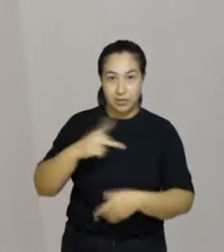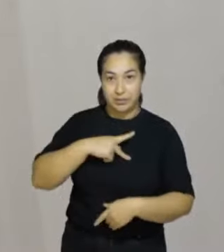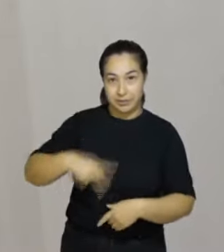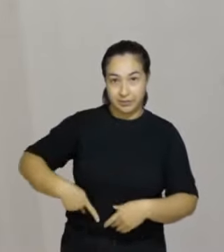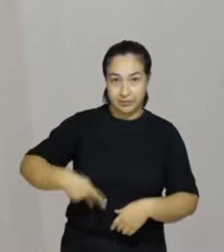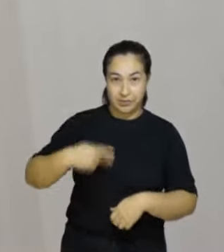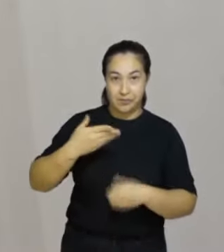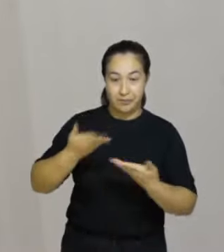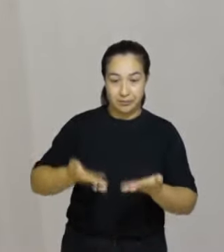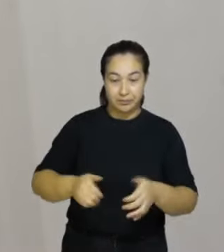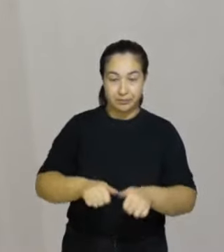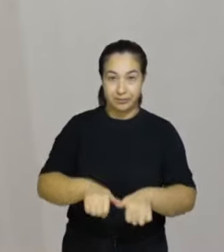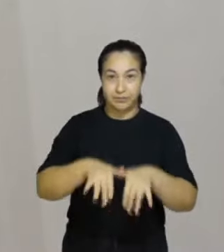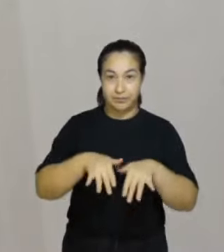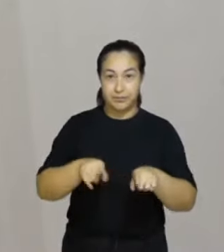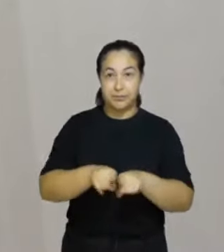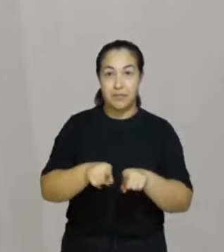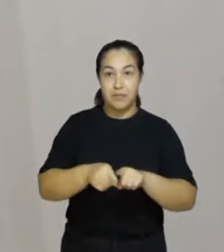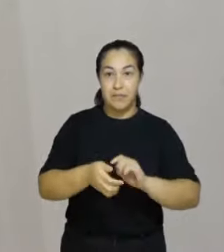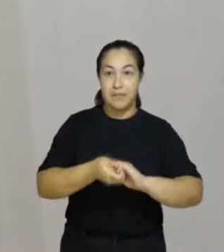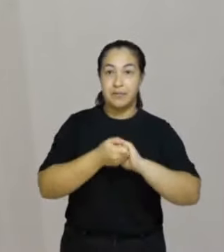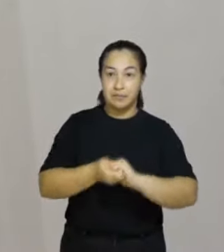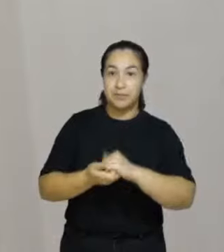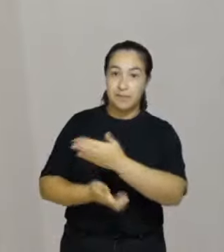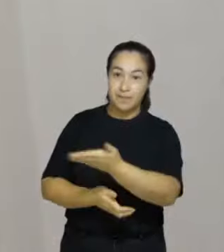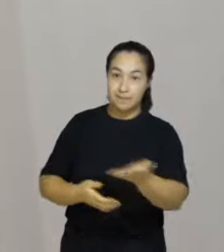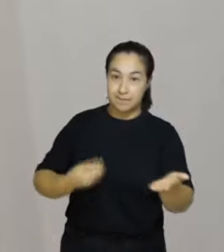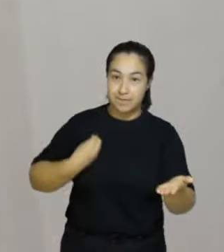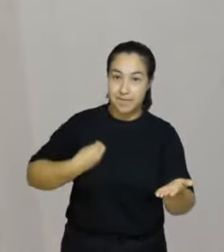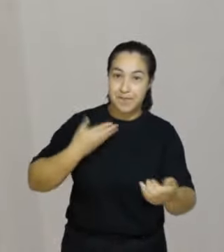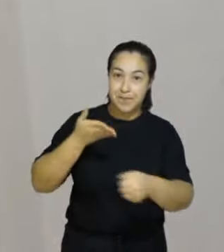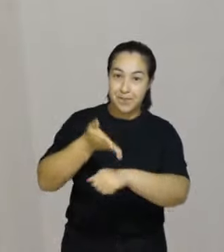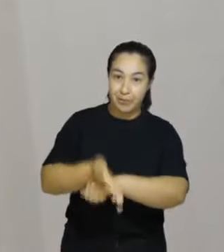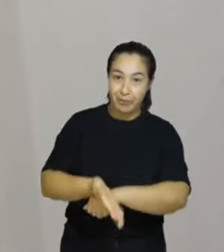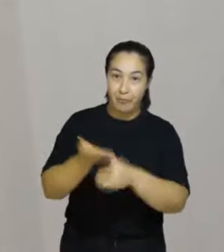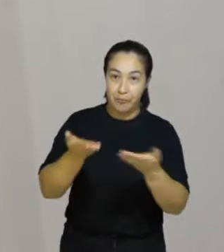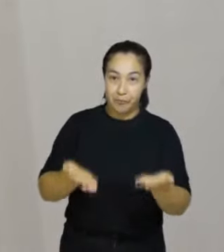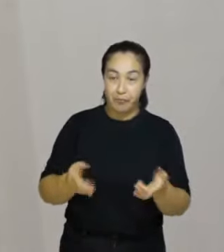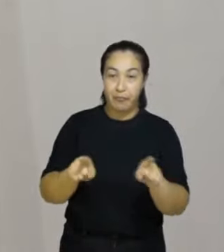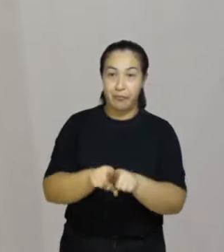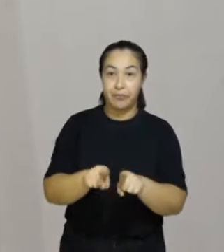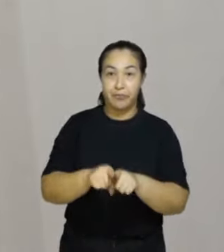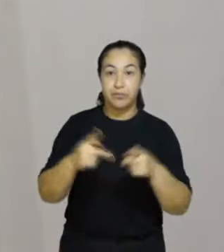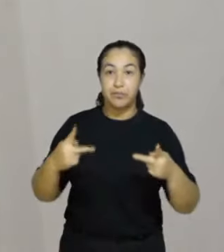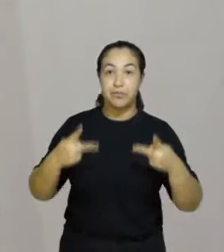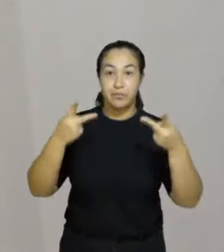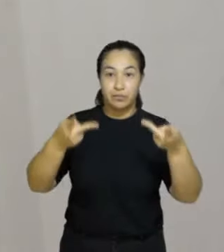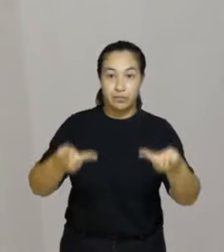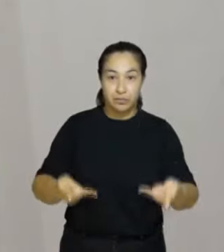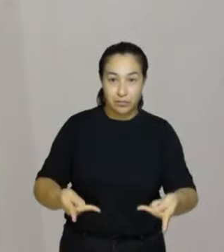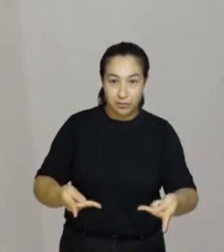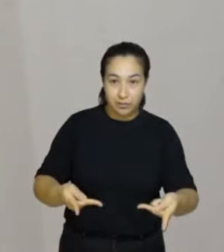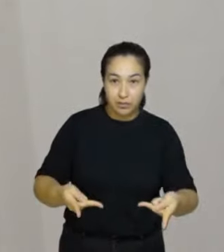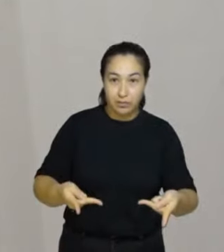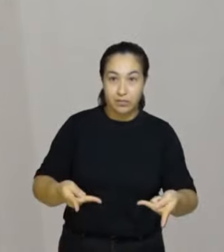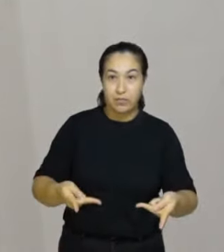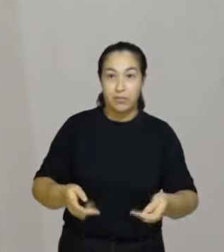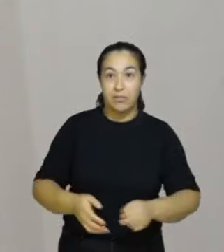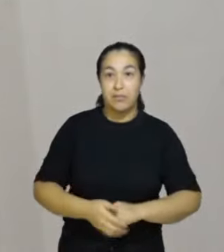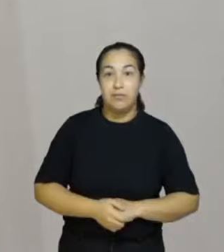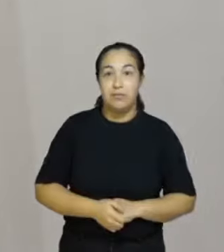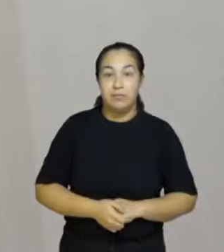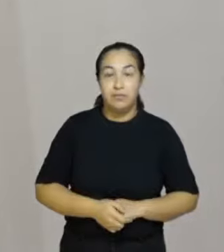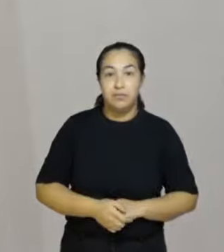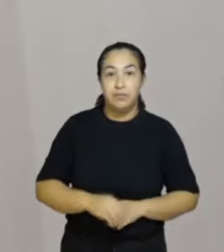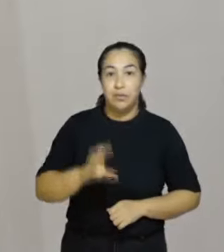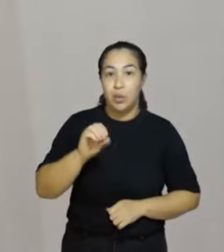saudando os deputados aqui presentes, visitantes, o CUT lá de secretário de turismo de Curupá, muito obrigado